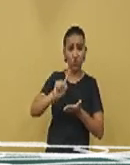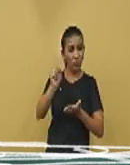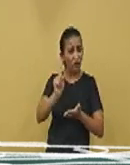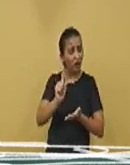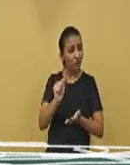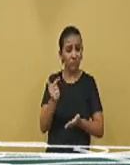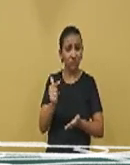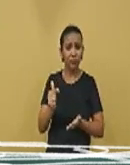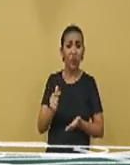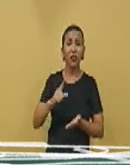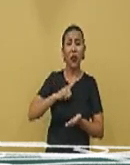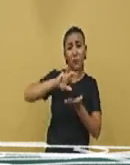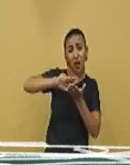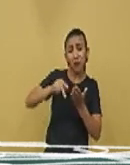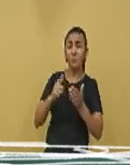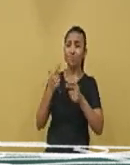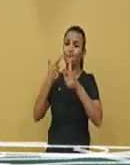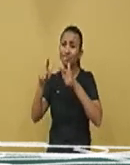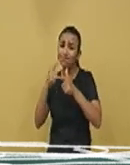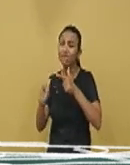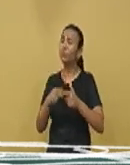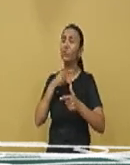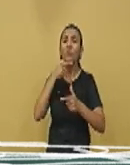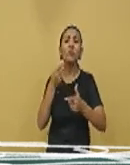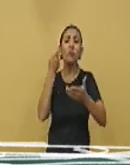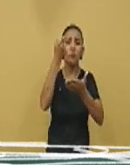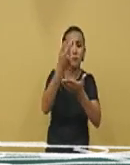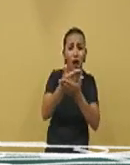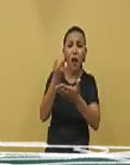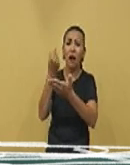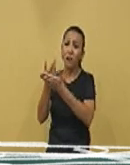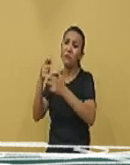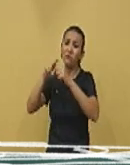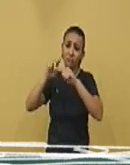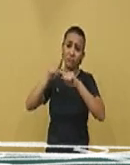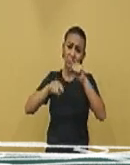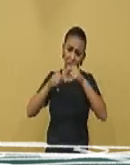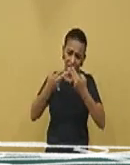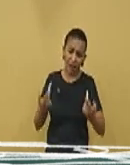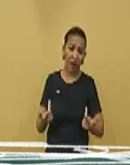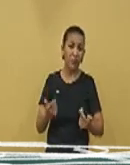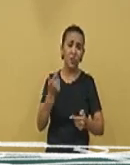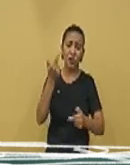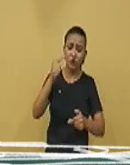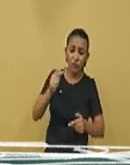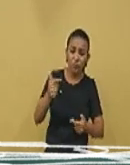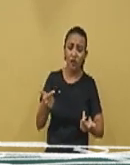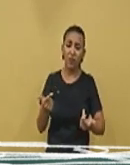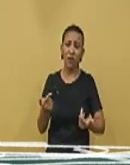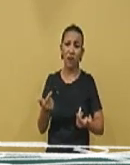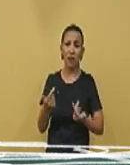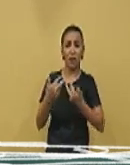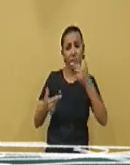Existem vários entraves de compra de materiais, de disponibilidade no